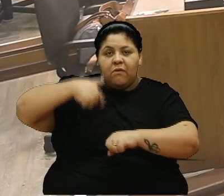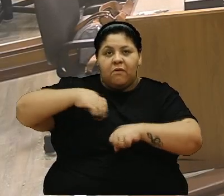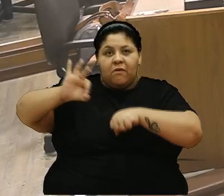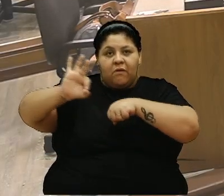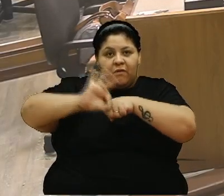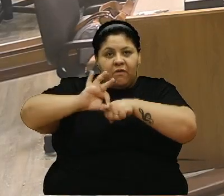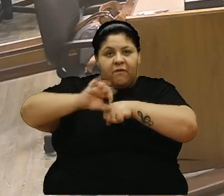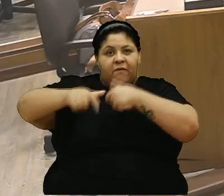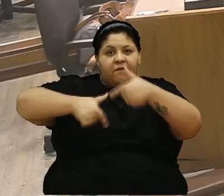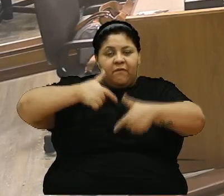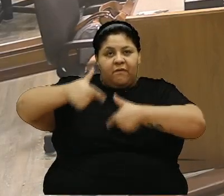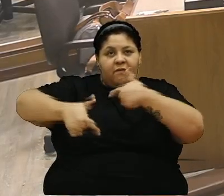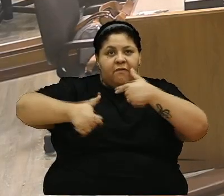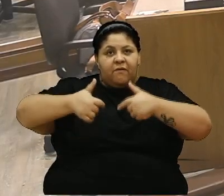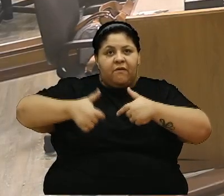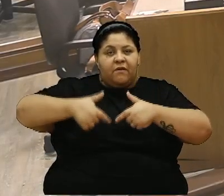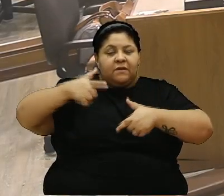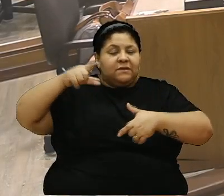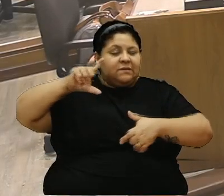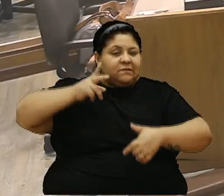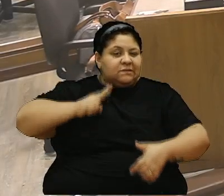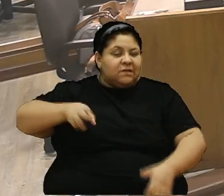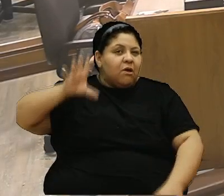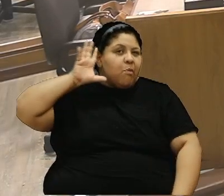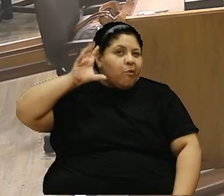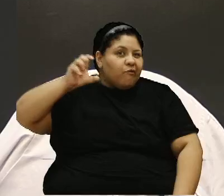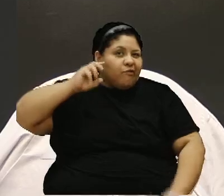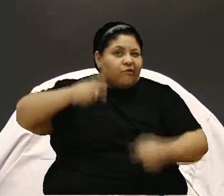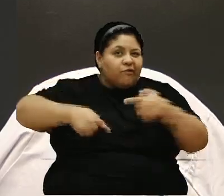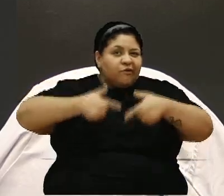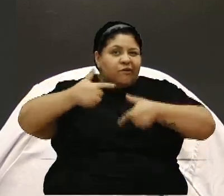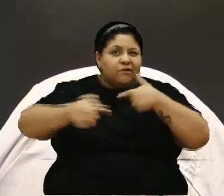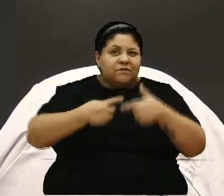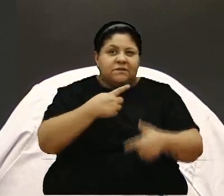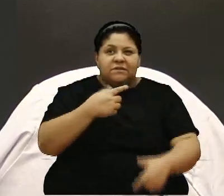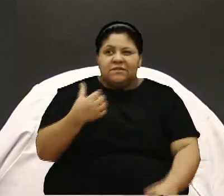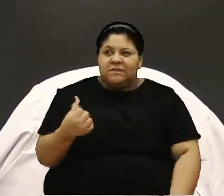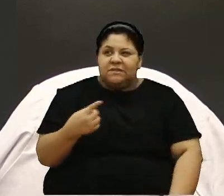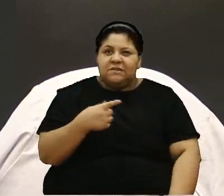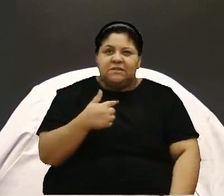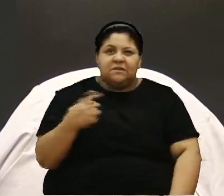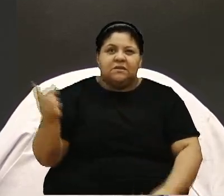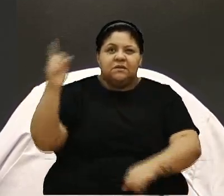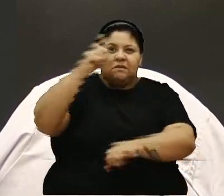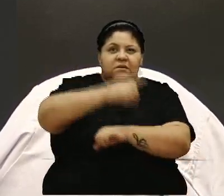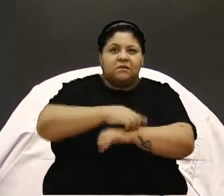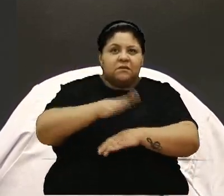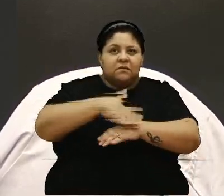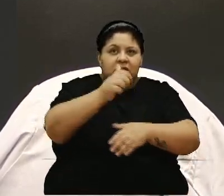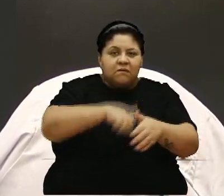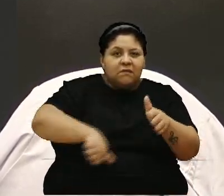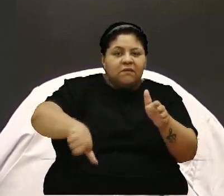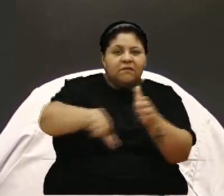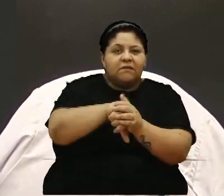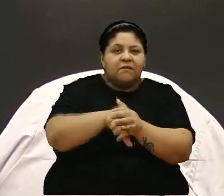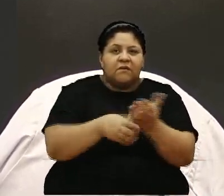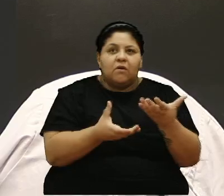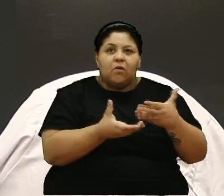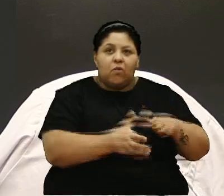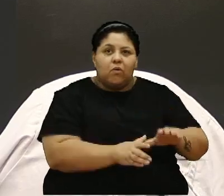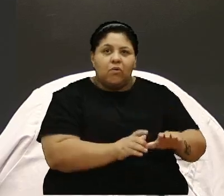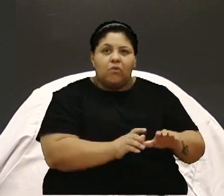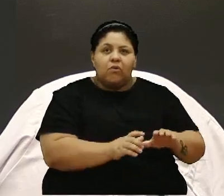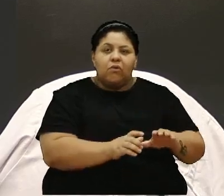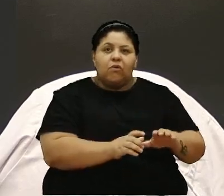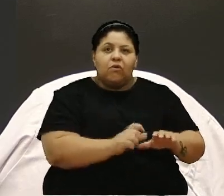de trabalhador, passo o dia inteiro ouvindo trabalhador, atendo uns 16, 17 por dia. E o maior crime que se cometeu contra a Previdência Pública desse país